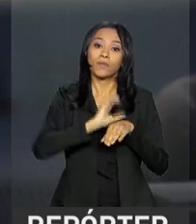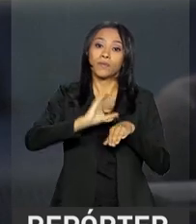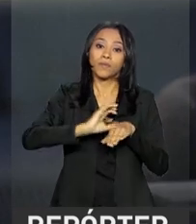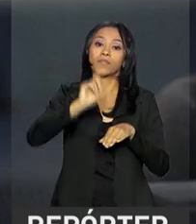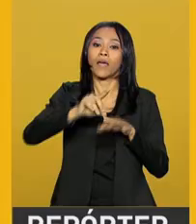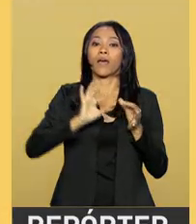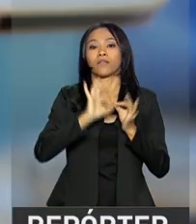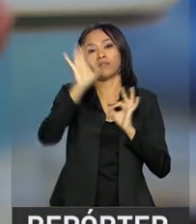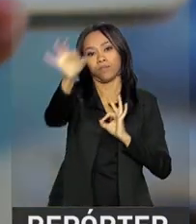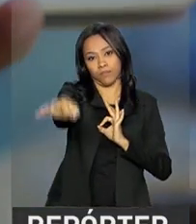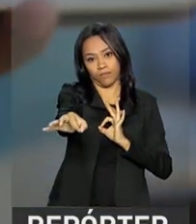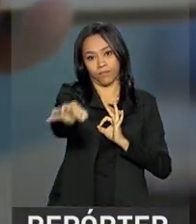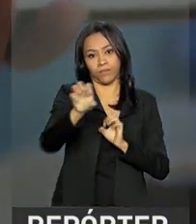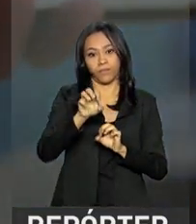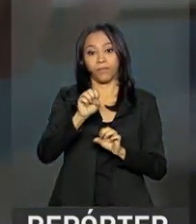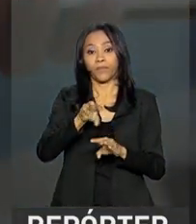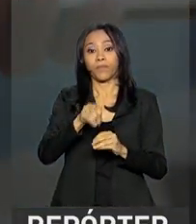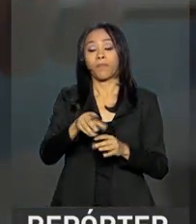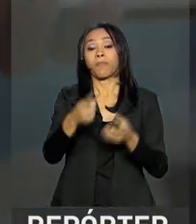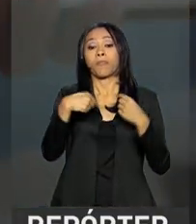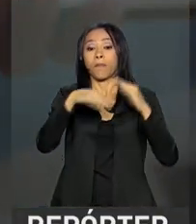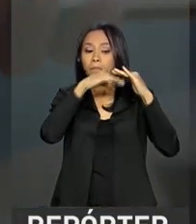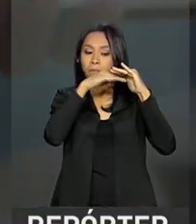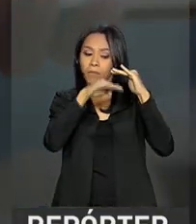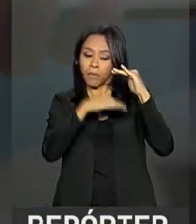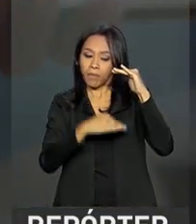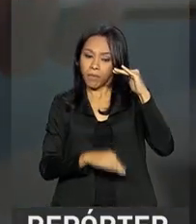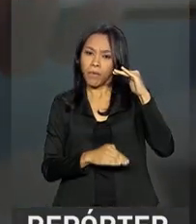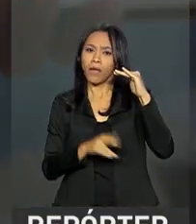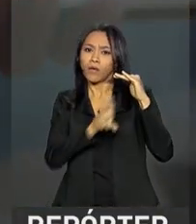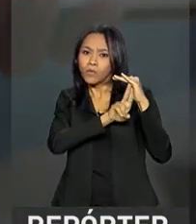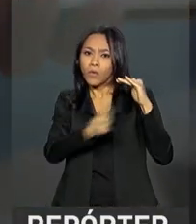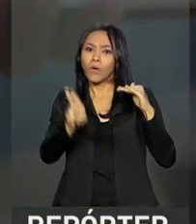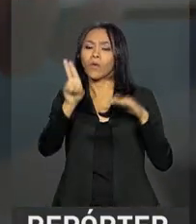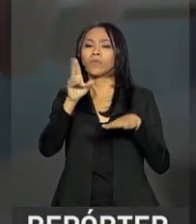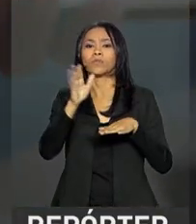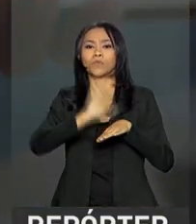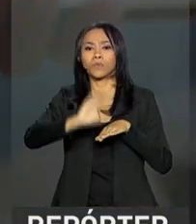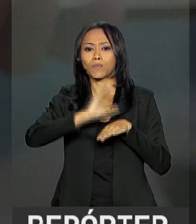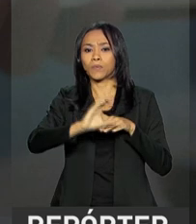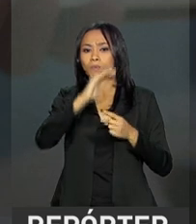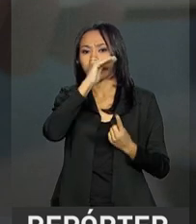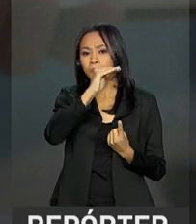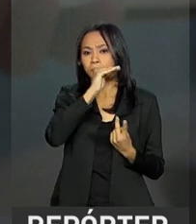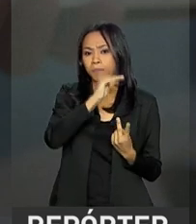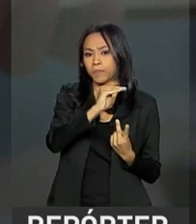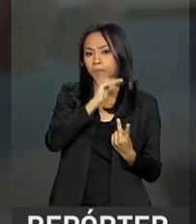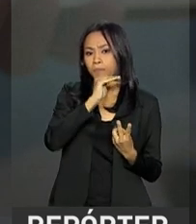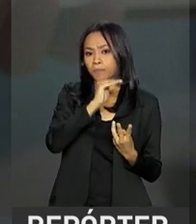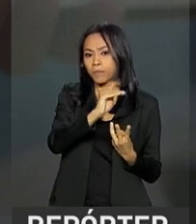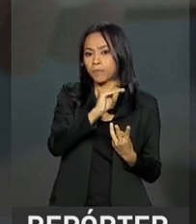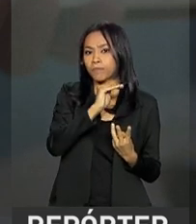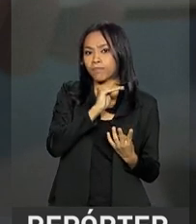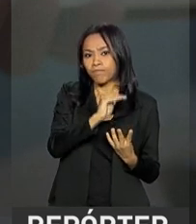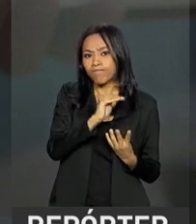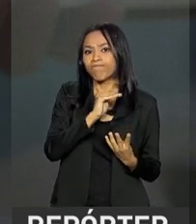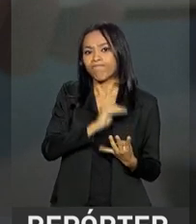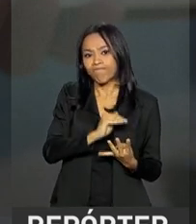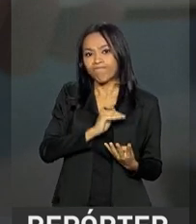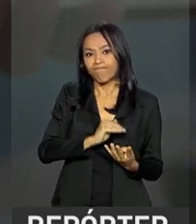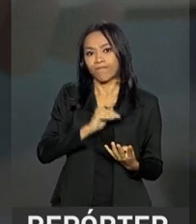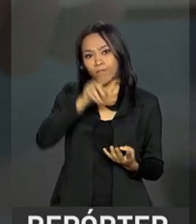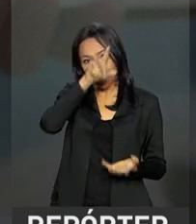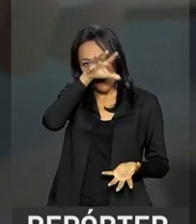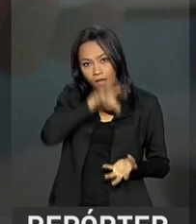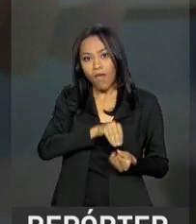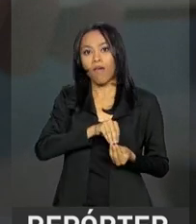à distância. Na lista, qualificações como mensageiro, recepcionista, auxiliar administrativo, assistente de